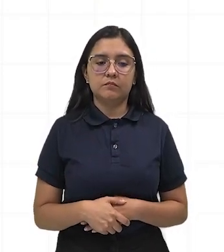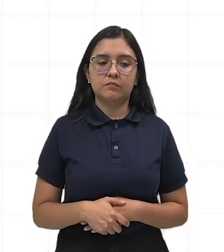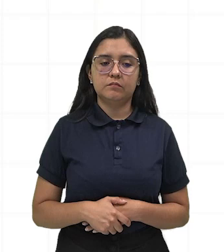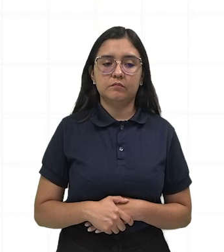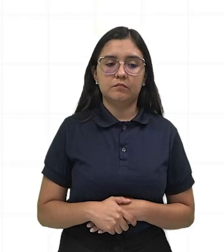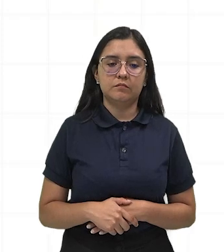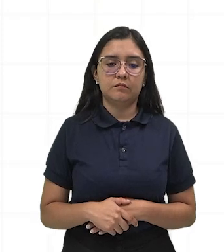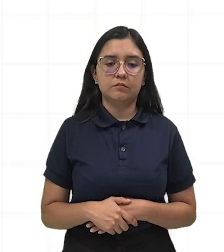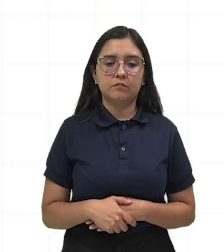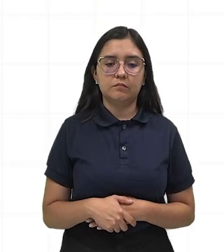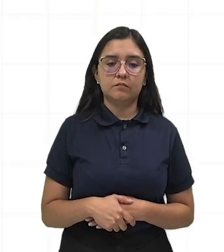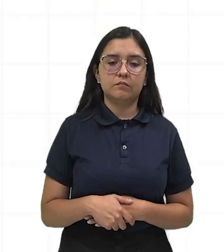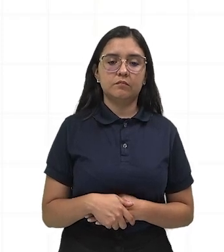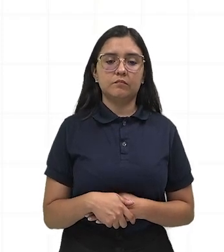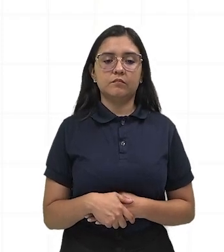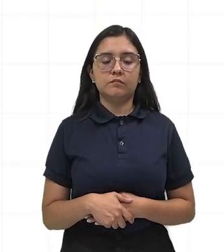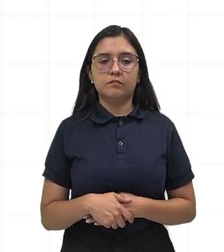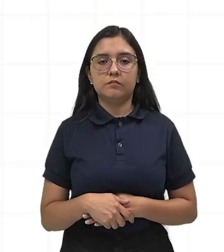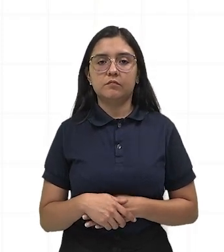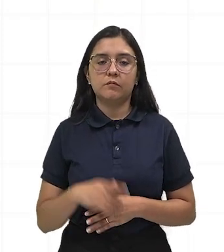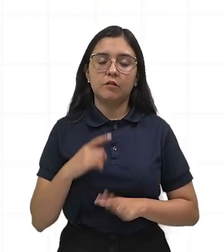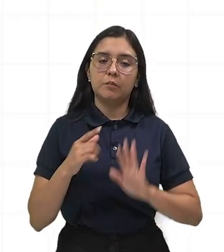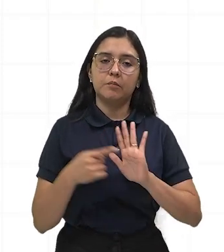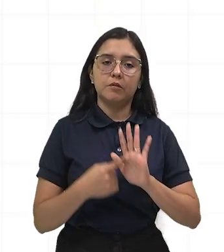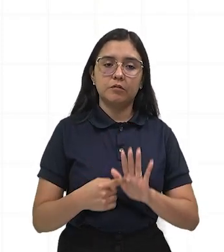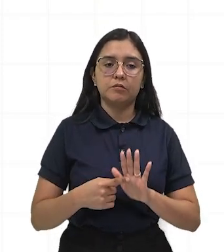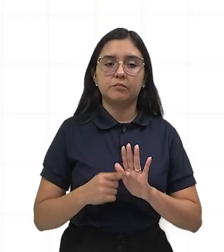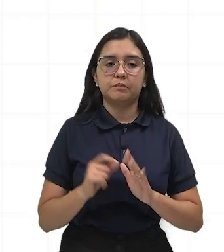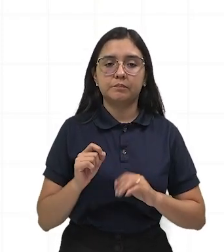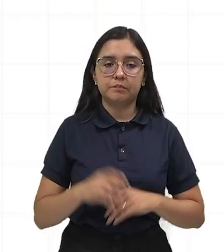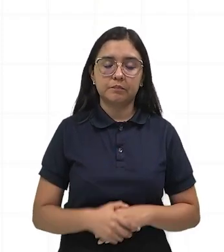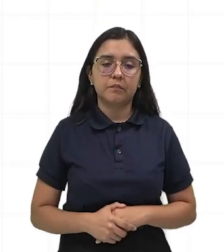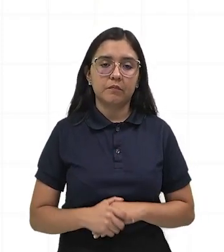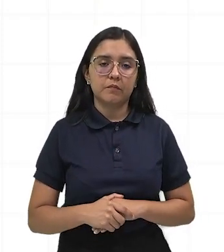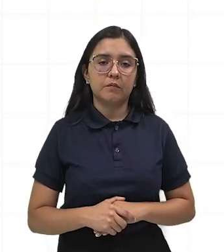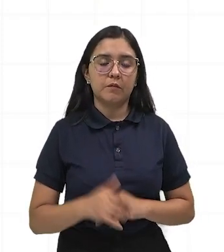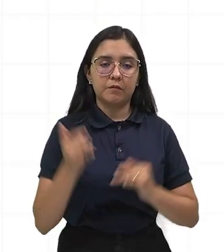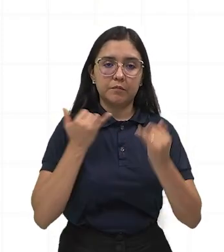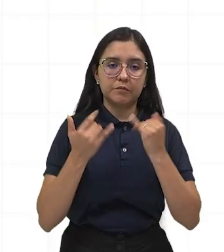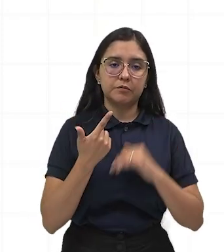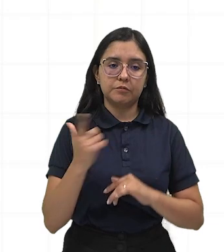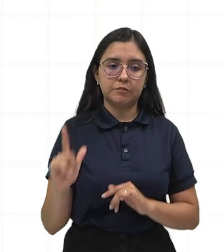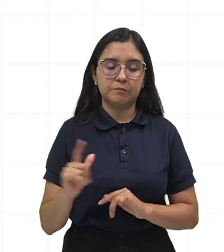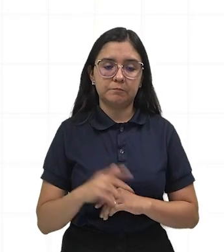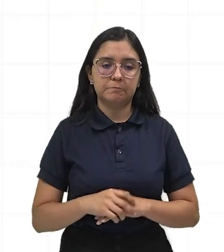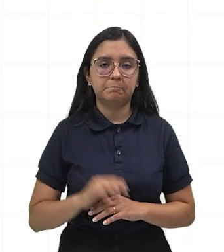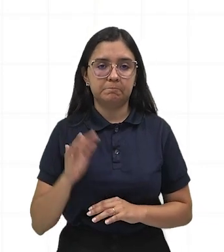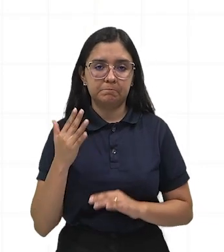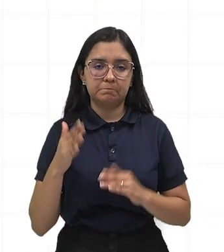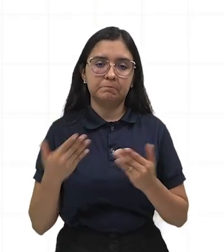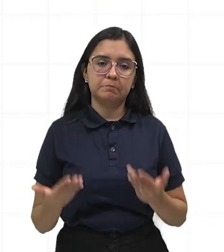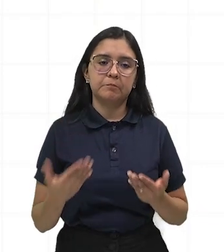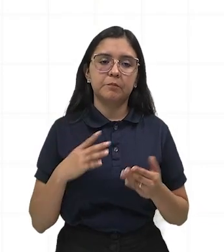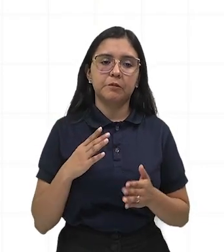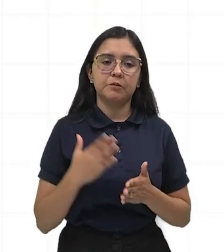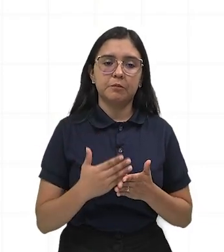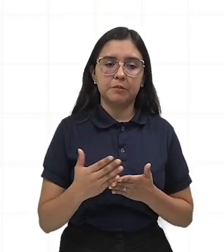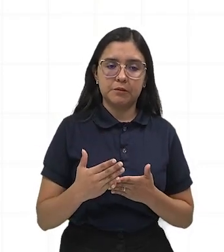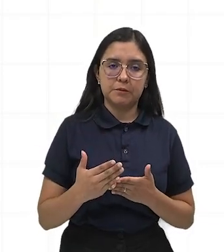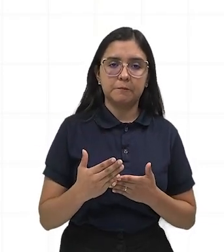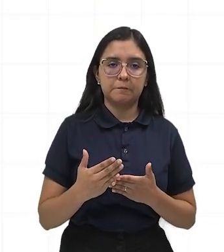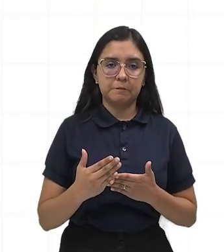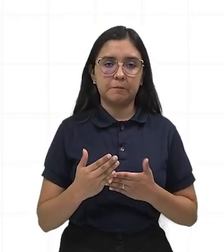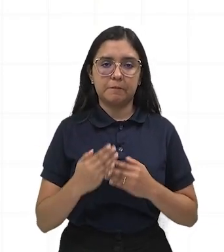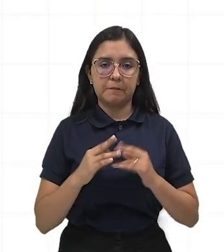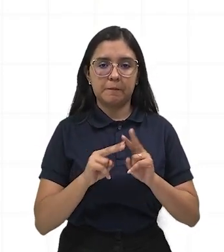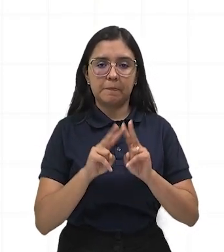não ocorrência de um outro evento. Então, muito bem, para nós startarmos essa questão,